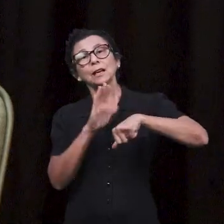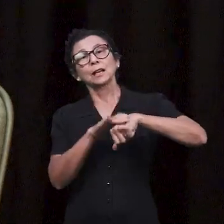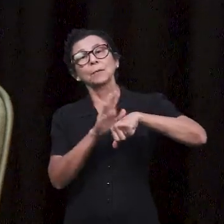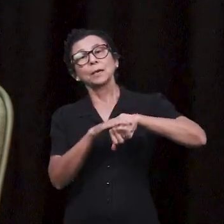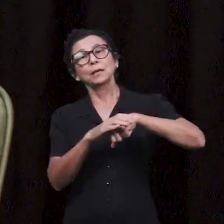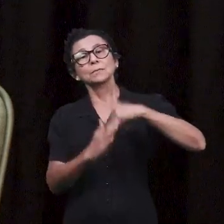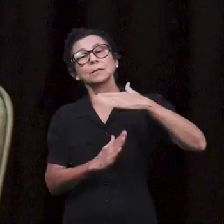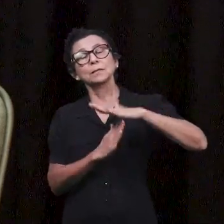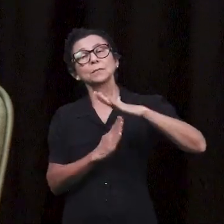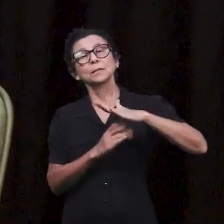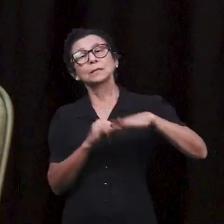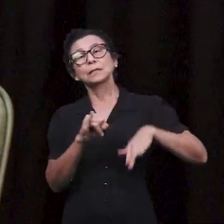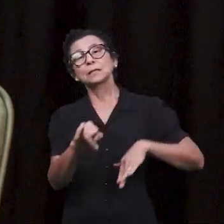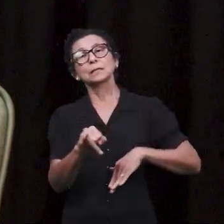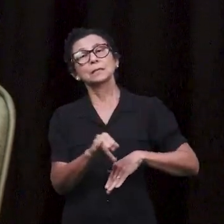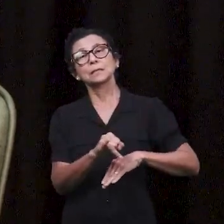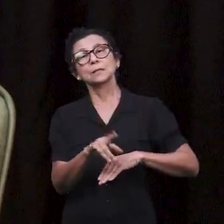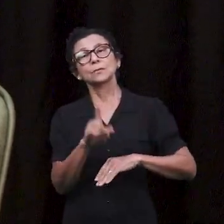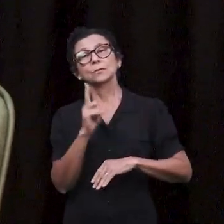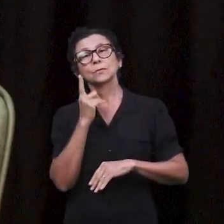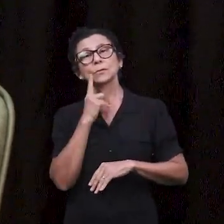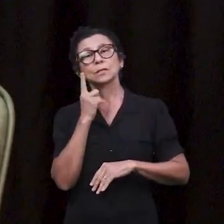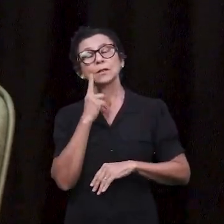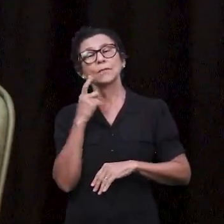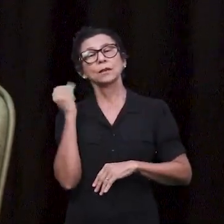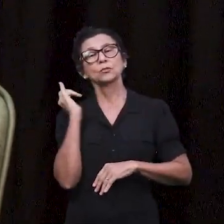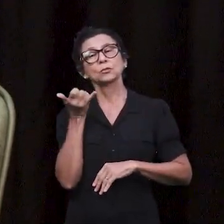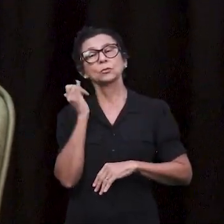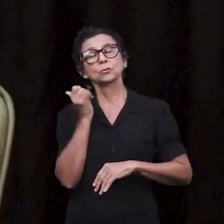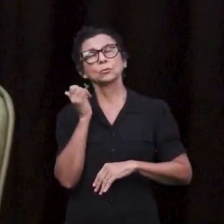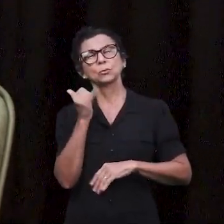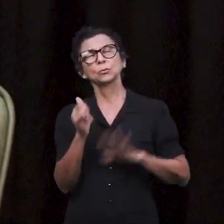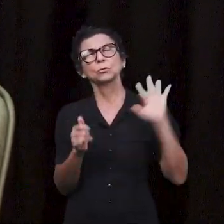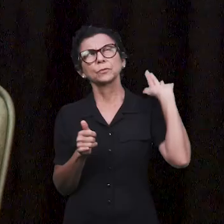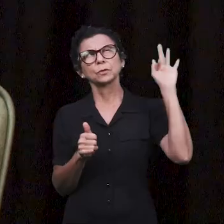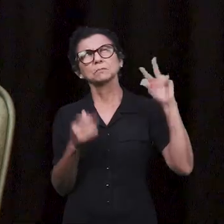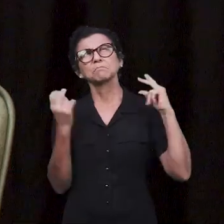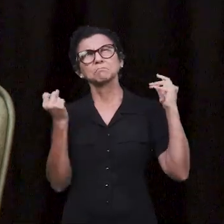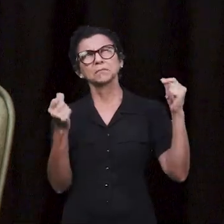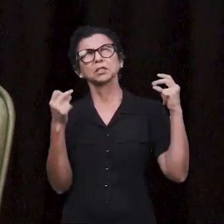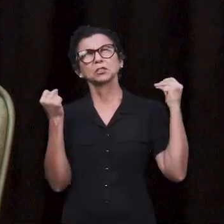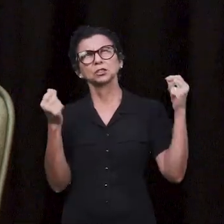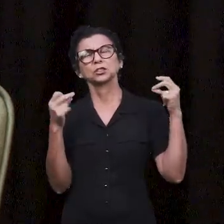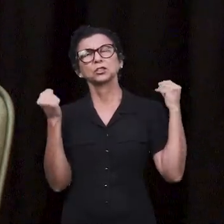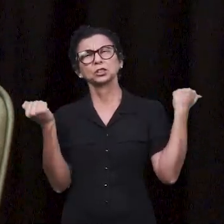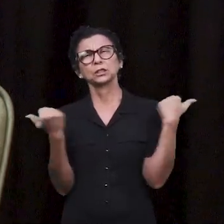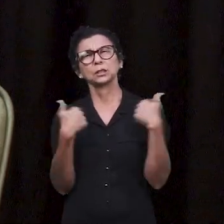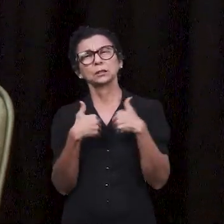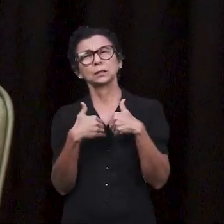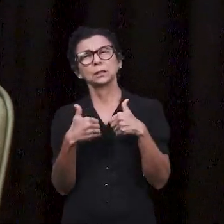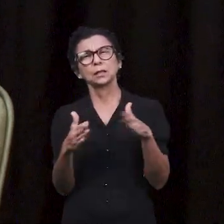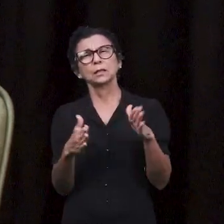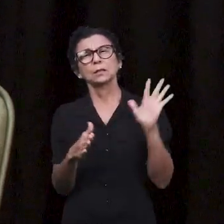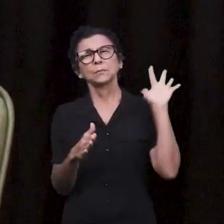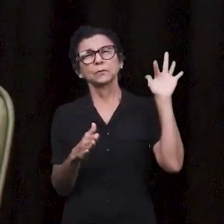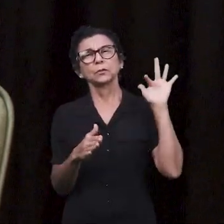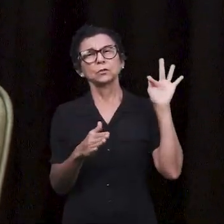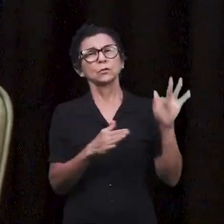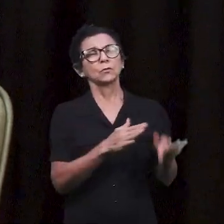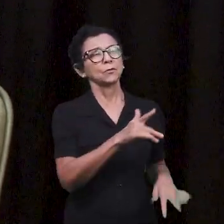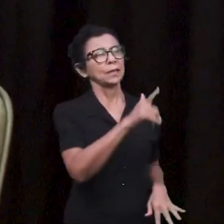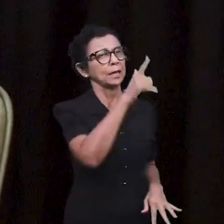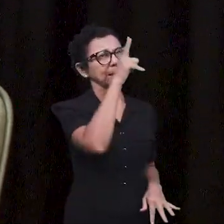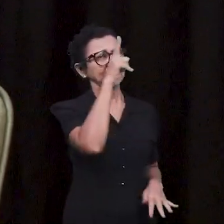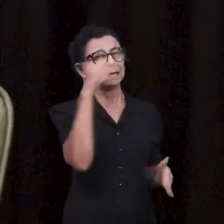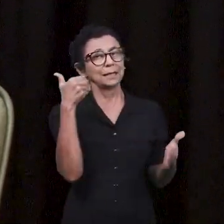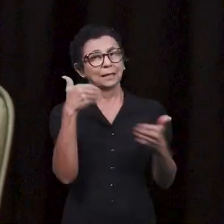própria. Se você pegar o discurso filosófico desde a época dos princípios da filosofia grega até a